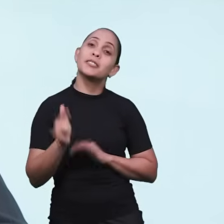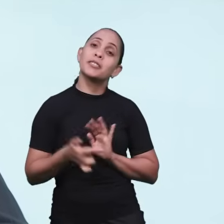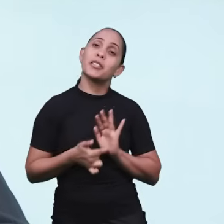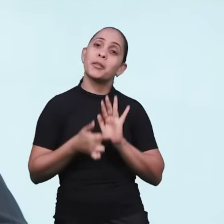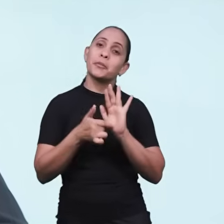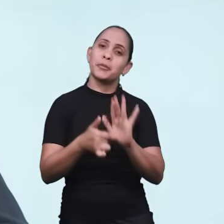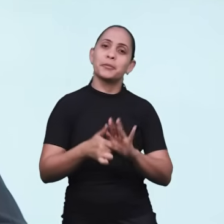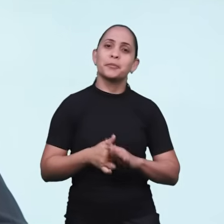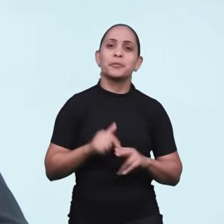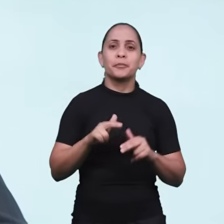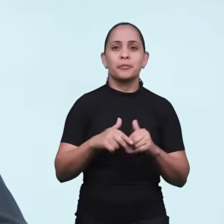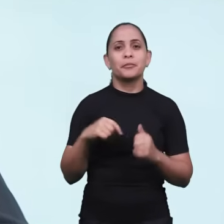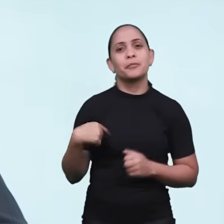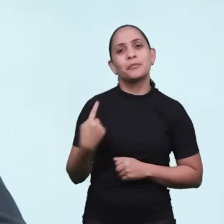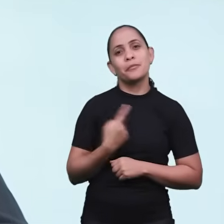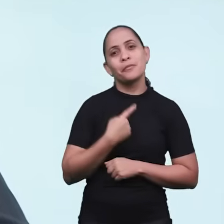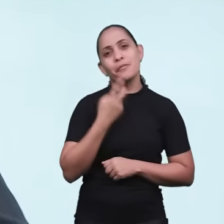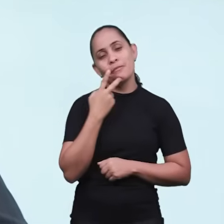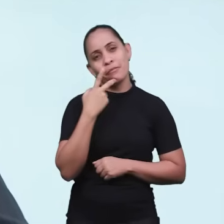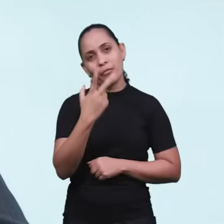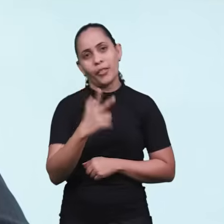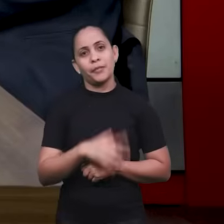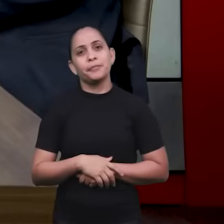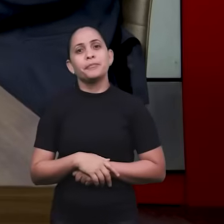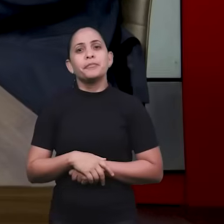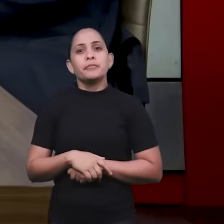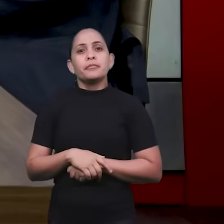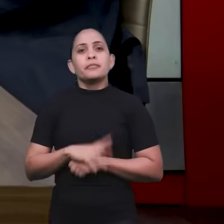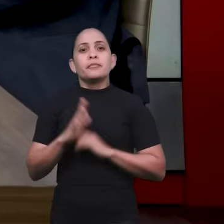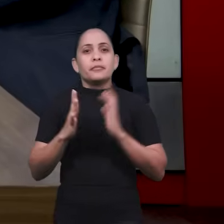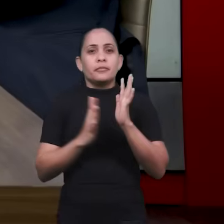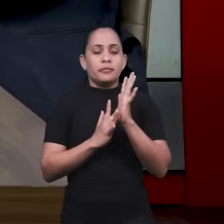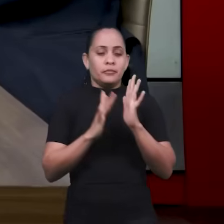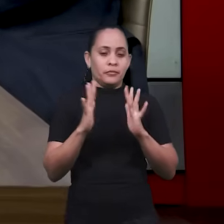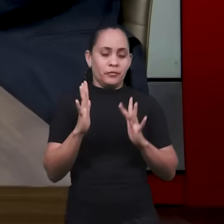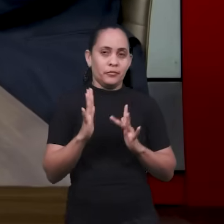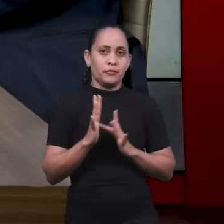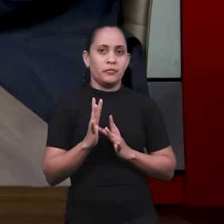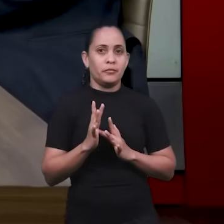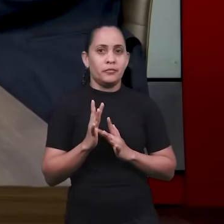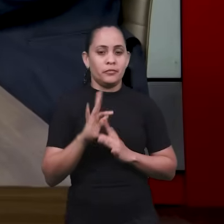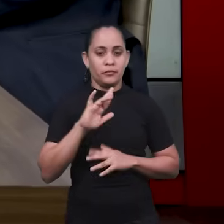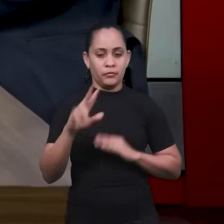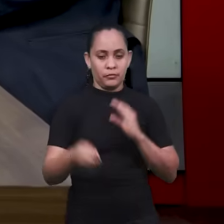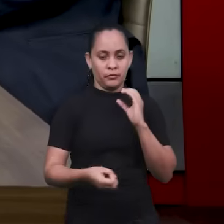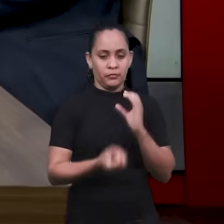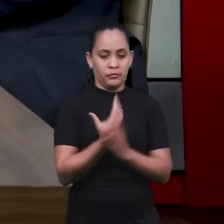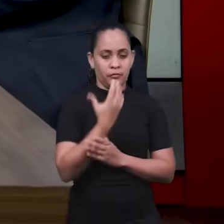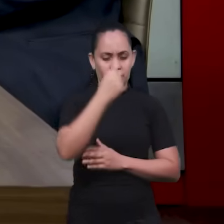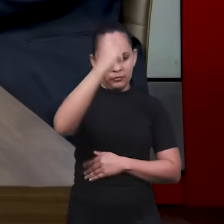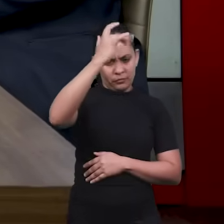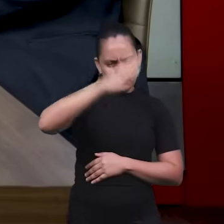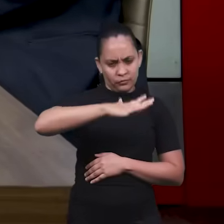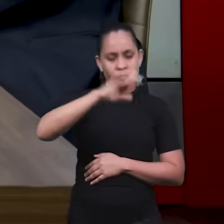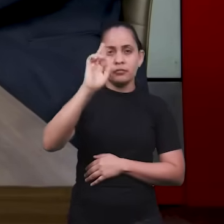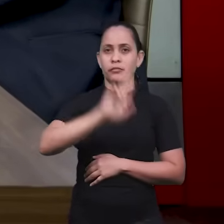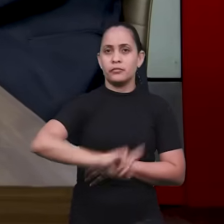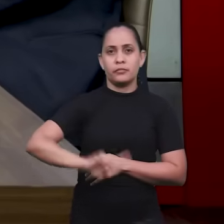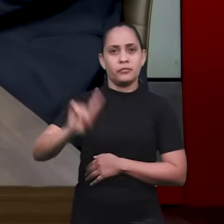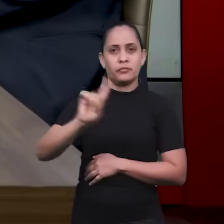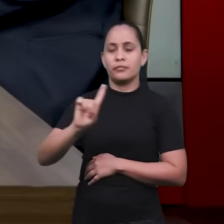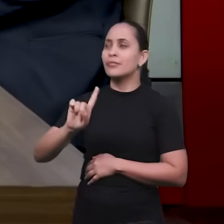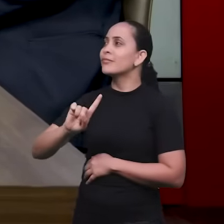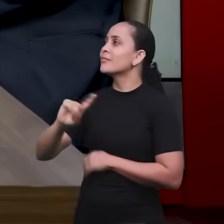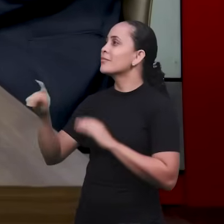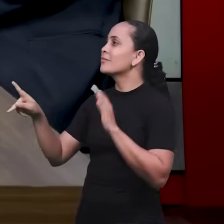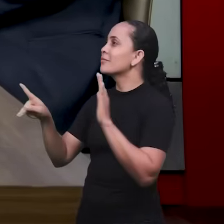Porque ela é a nossa regra de fé e prática. Muito importante essa expressão, por isso que nós estamos